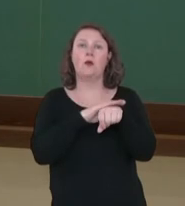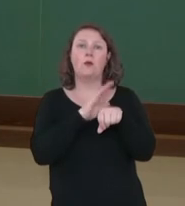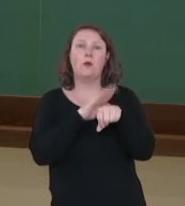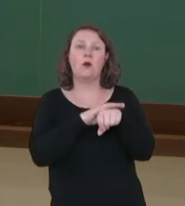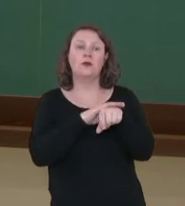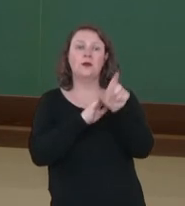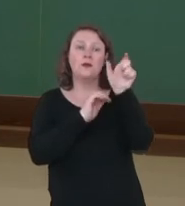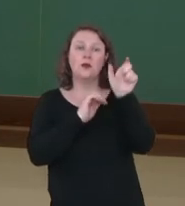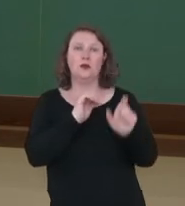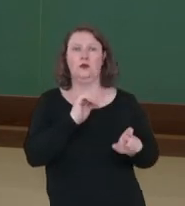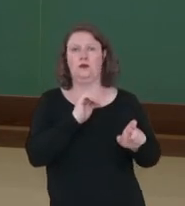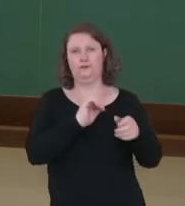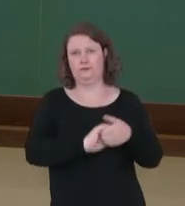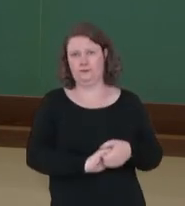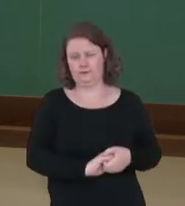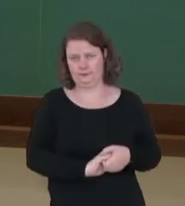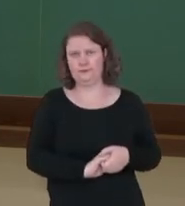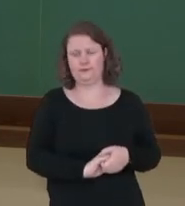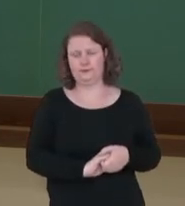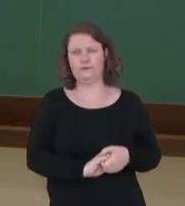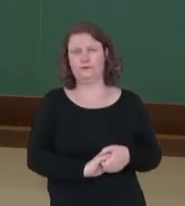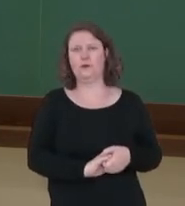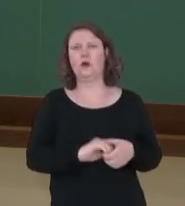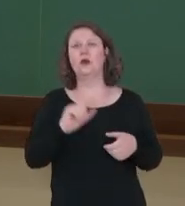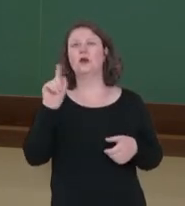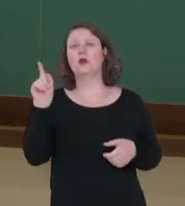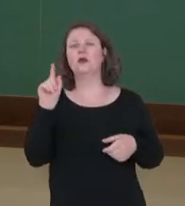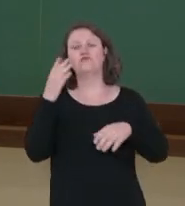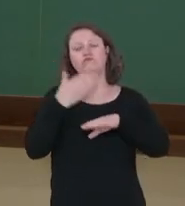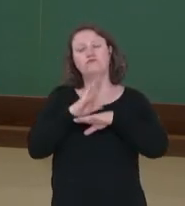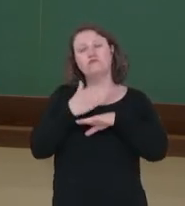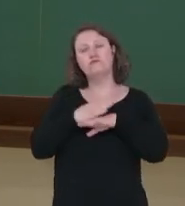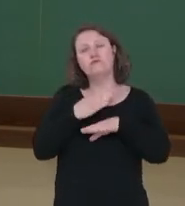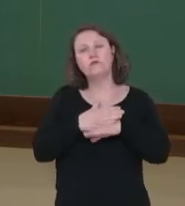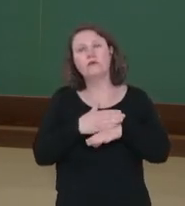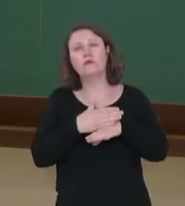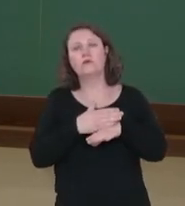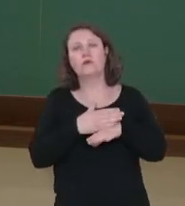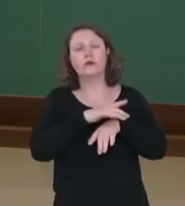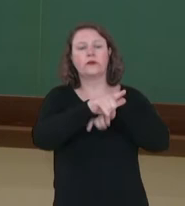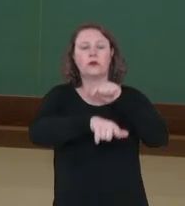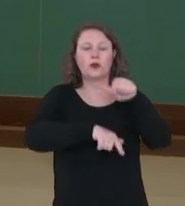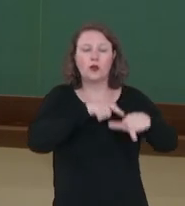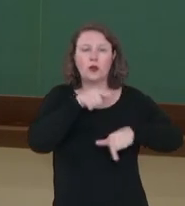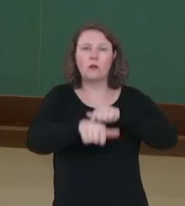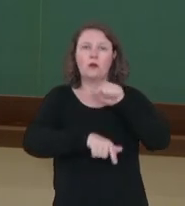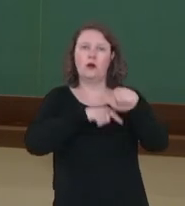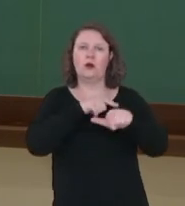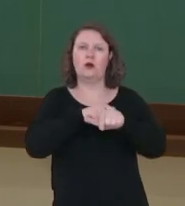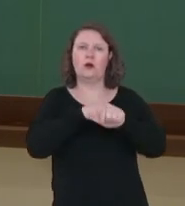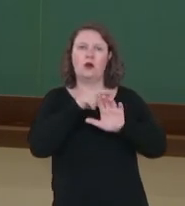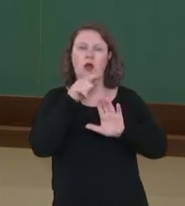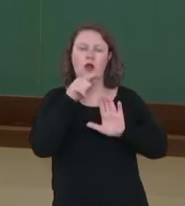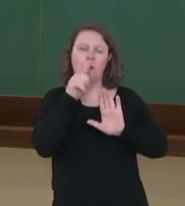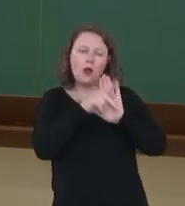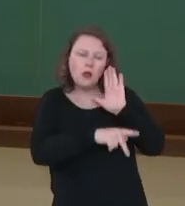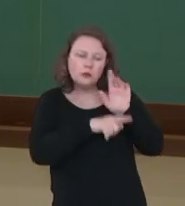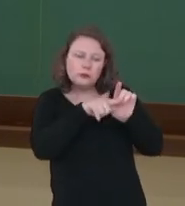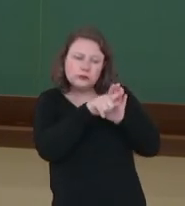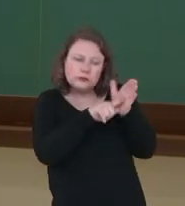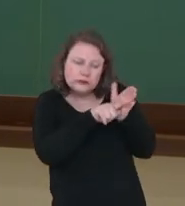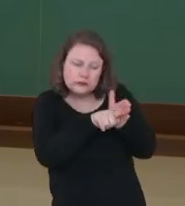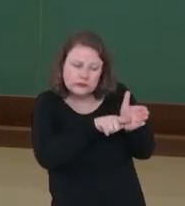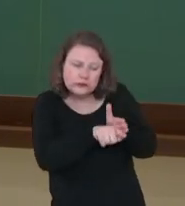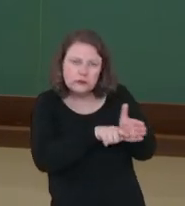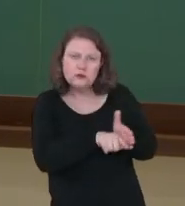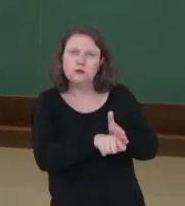Mendel está fazendo. E essa manipulação que Mendel realizou, todo esse trabalho, todo esse projeto dele, foi em